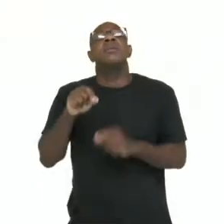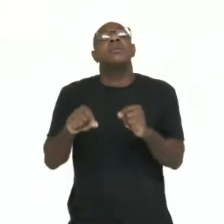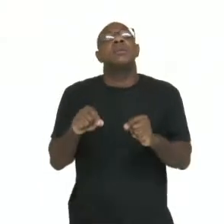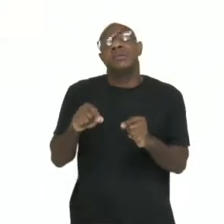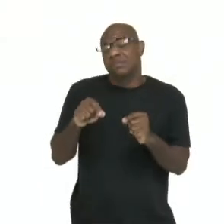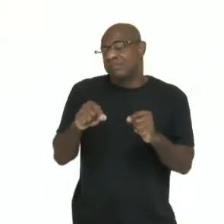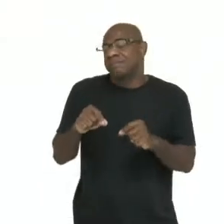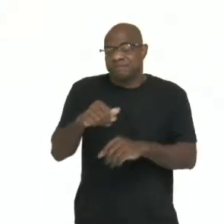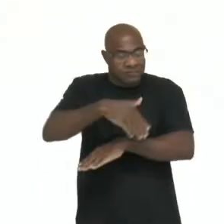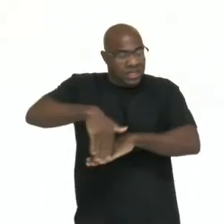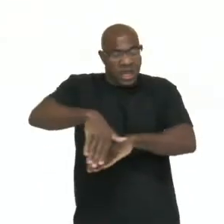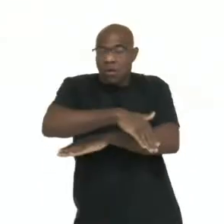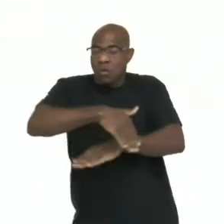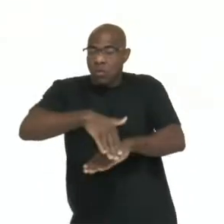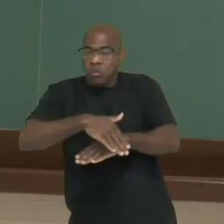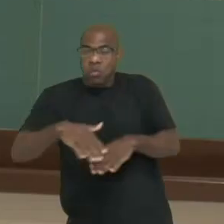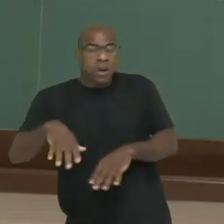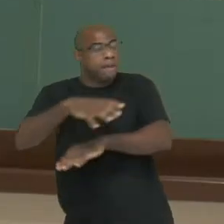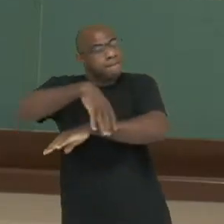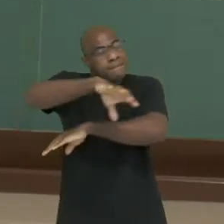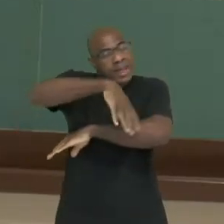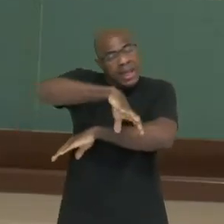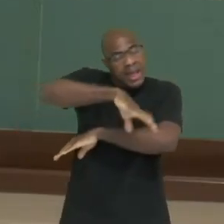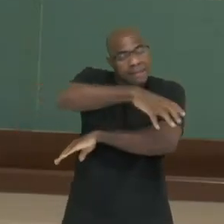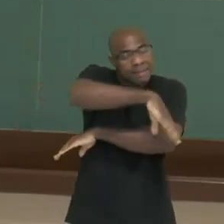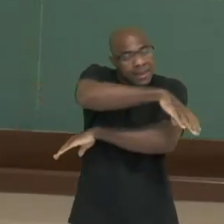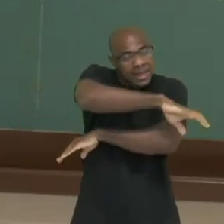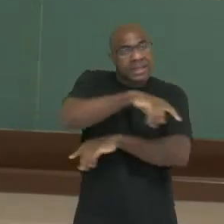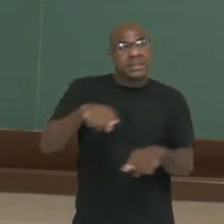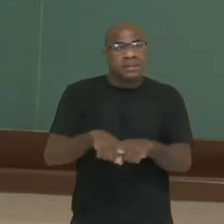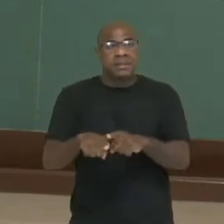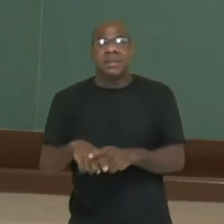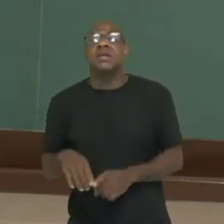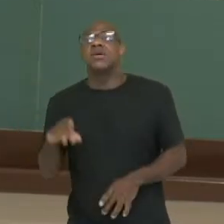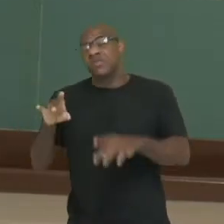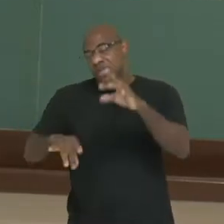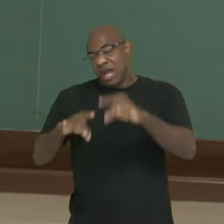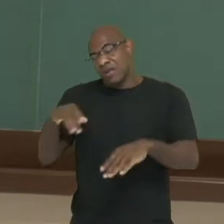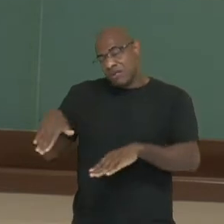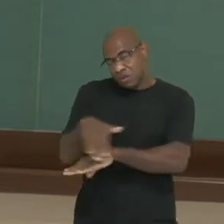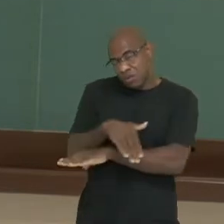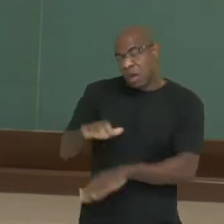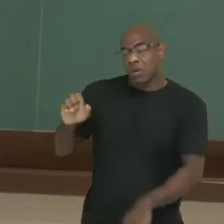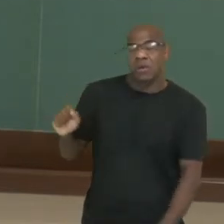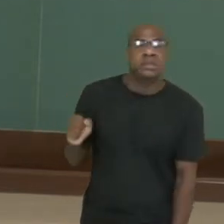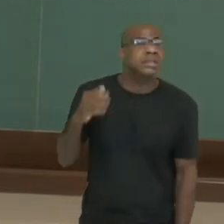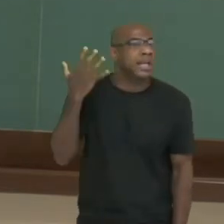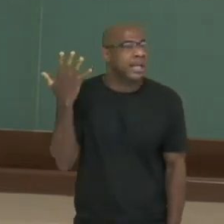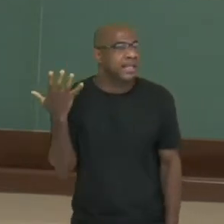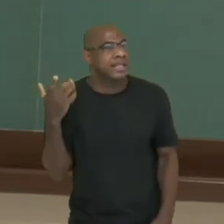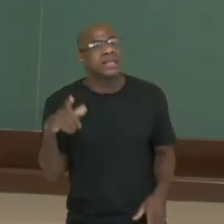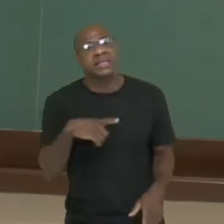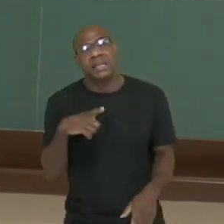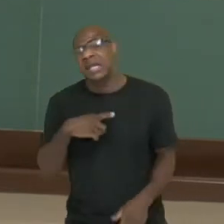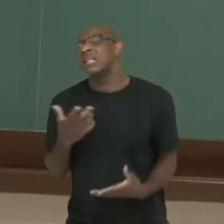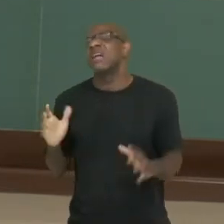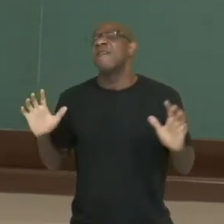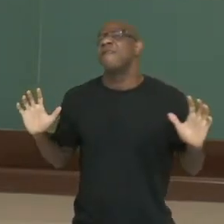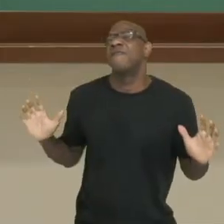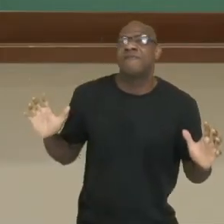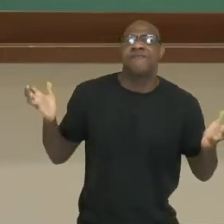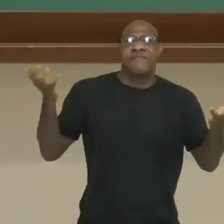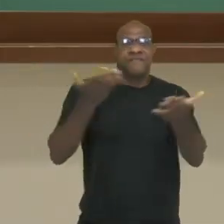públicos tais como ruas ou praças, né? Então o teatro de rua... ele acontece em participações de